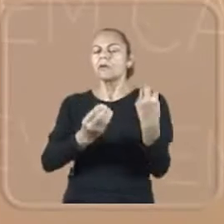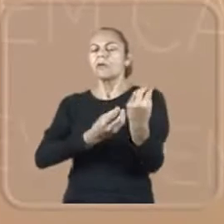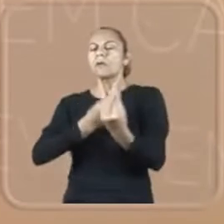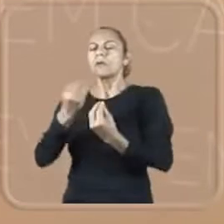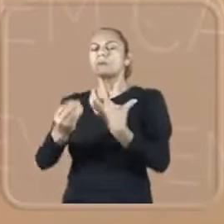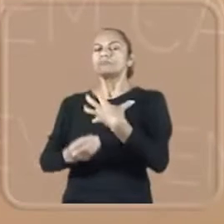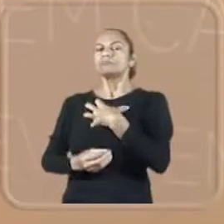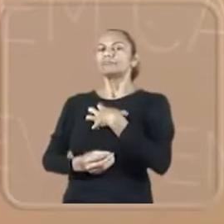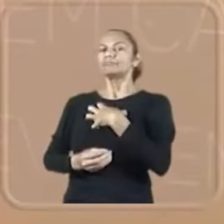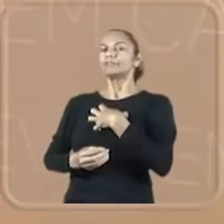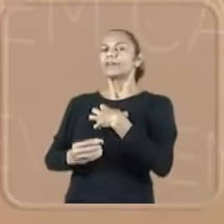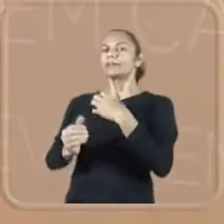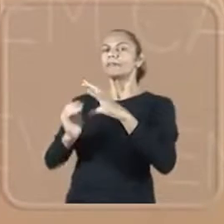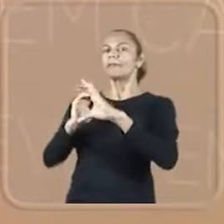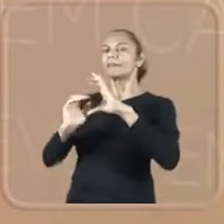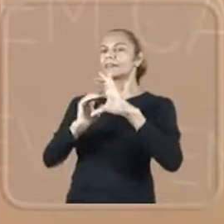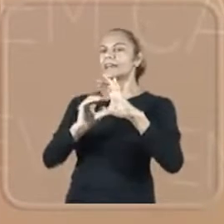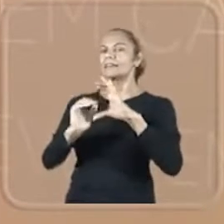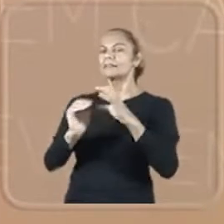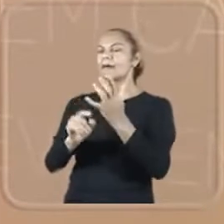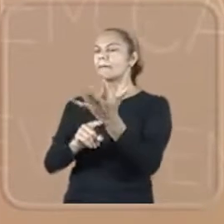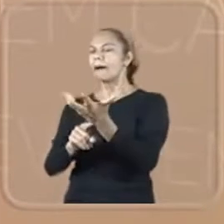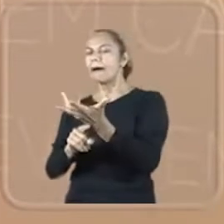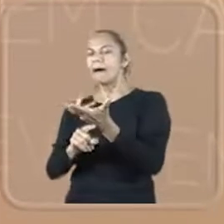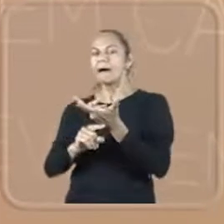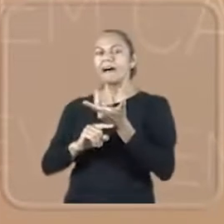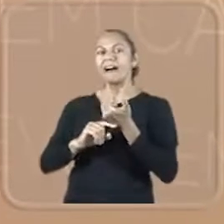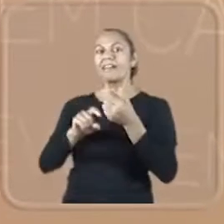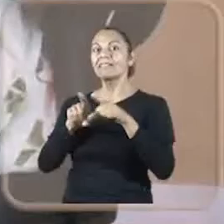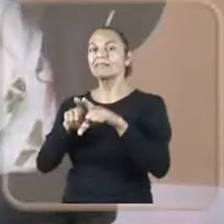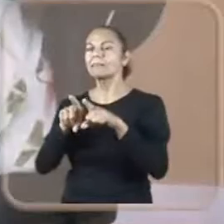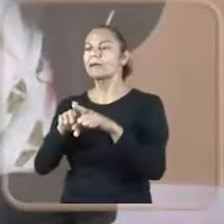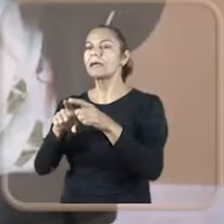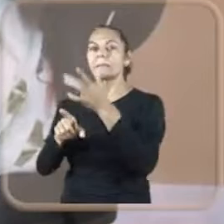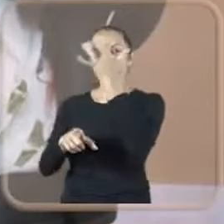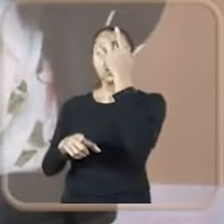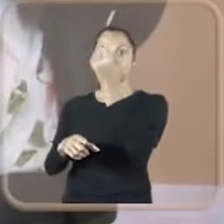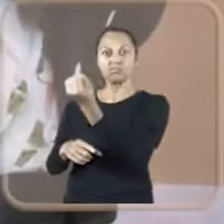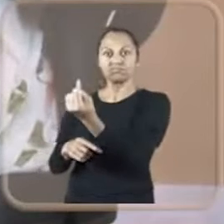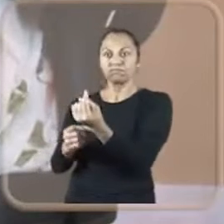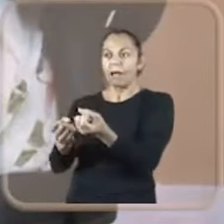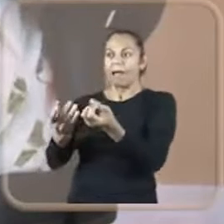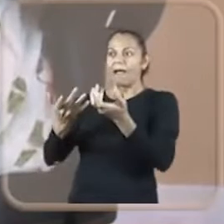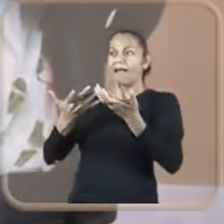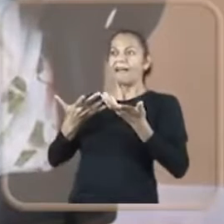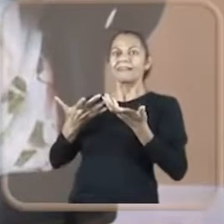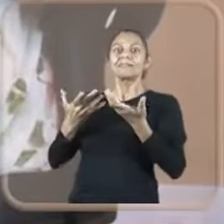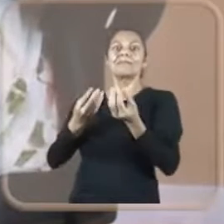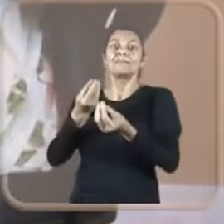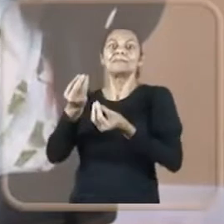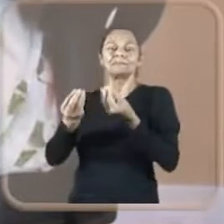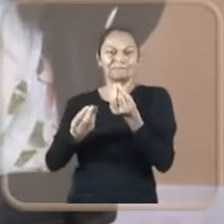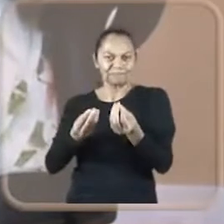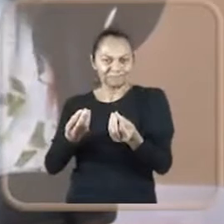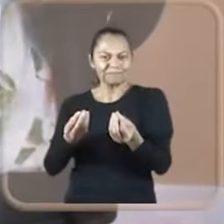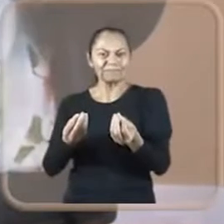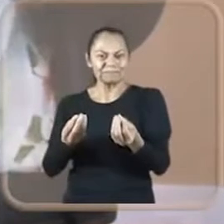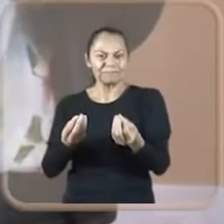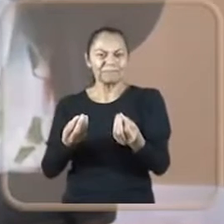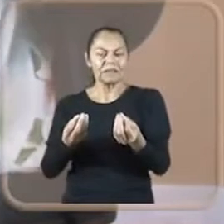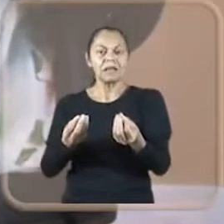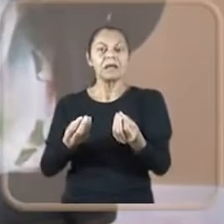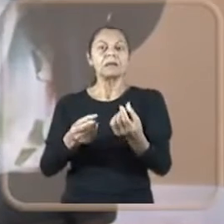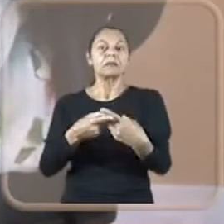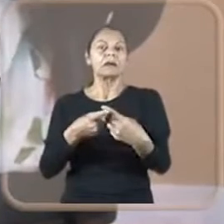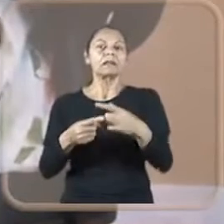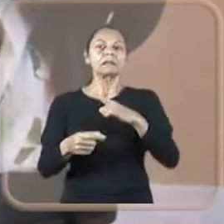e principalmente como ouvir. E essas técnicas, e são ferramentas muito importantes, são técnicas que são ensinadas, e hoje